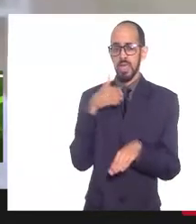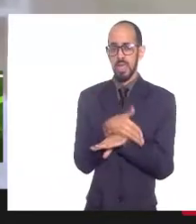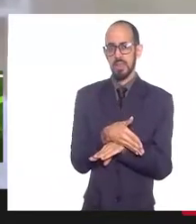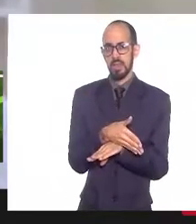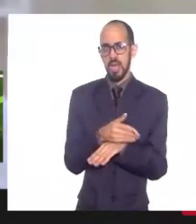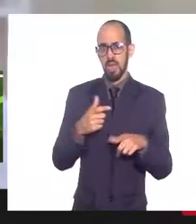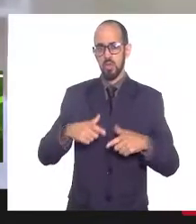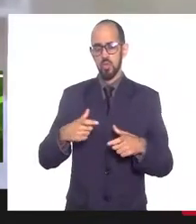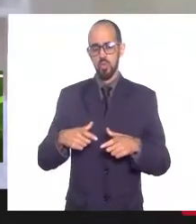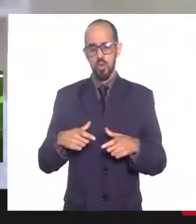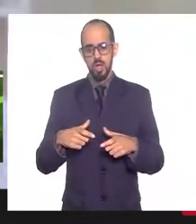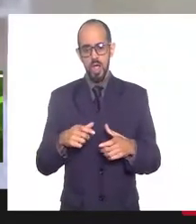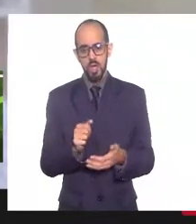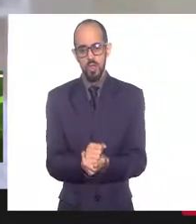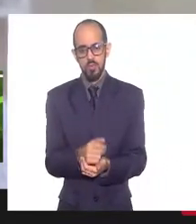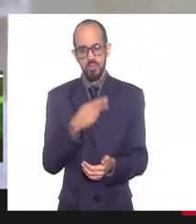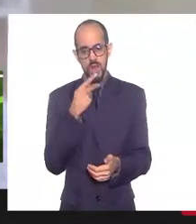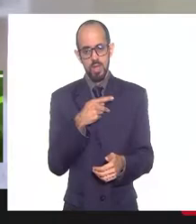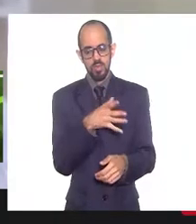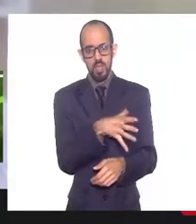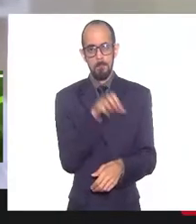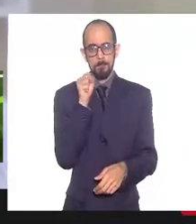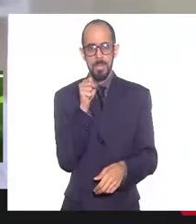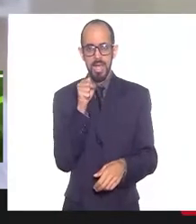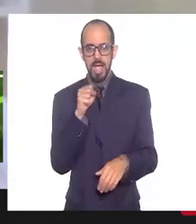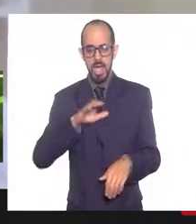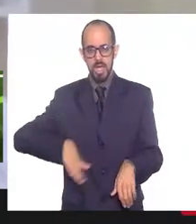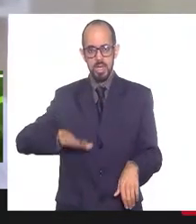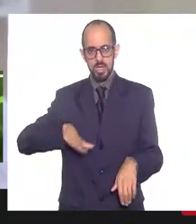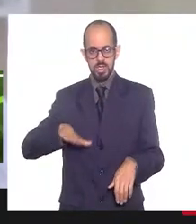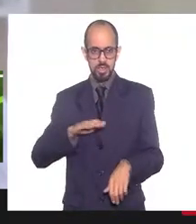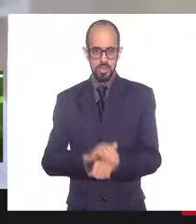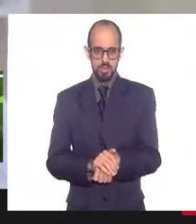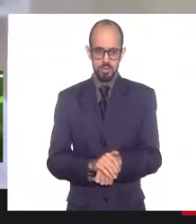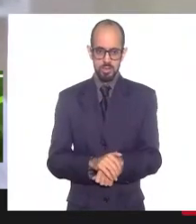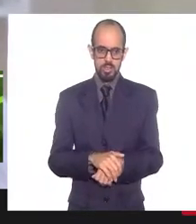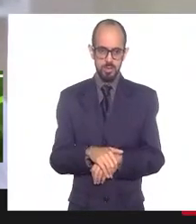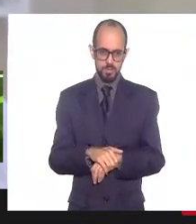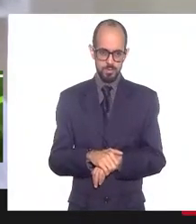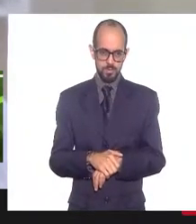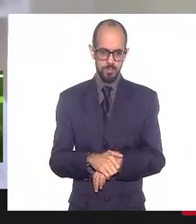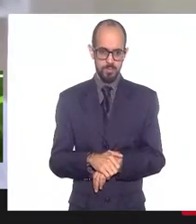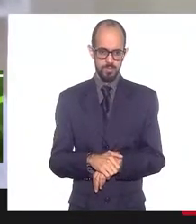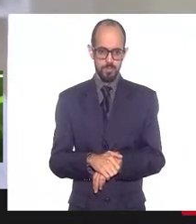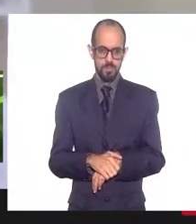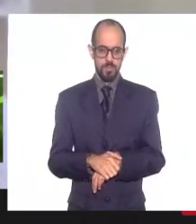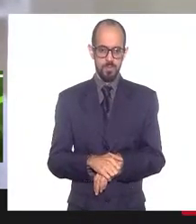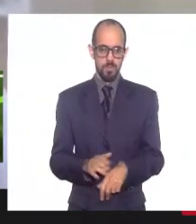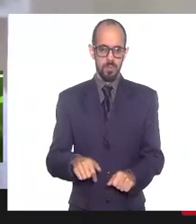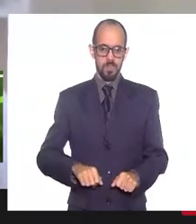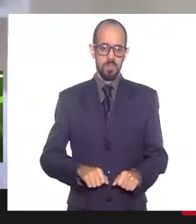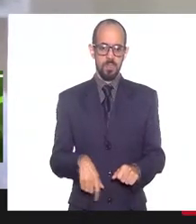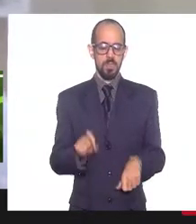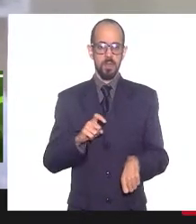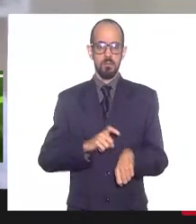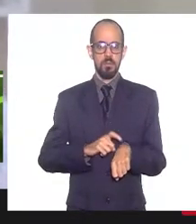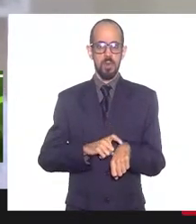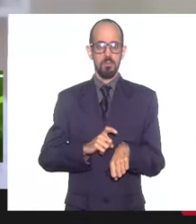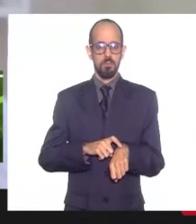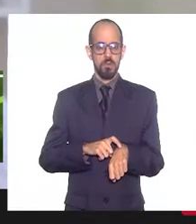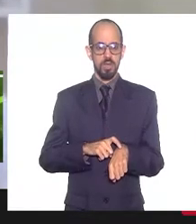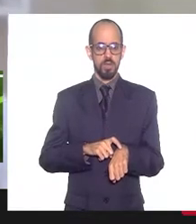espaço dizendo que iriam retirar a criança, com auxílio até do conselho tutelar. Na época, também,